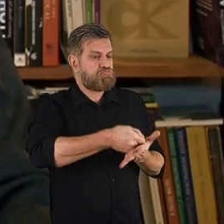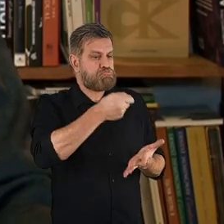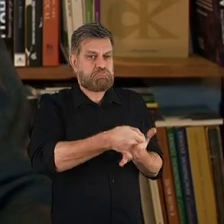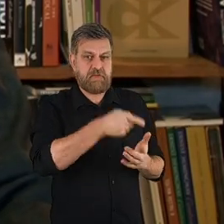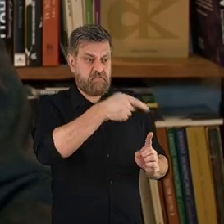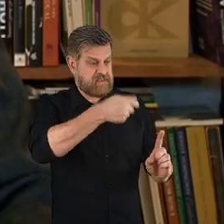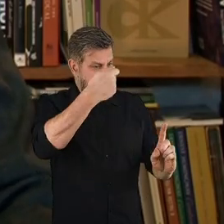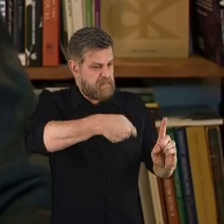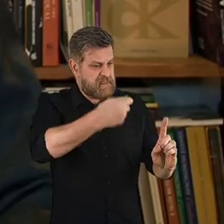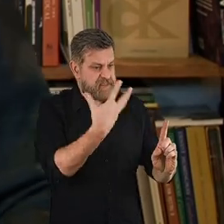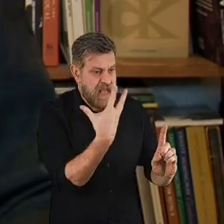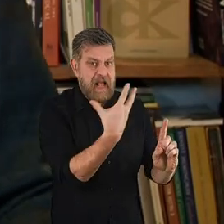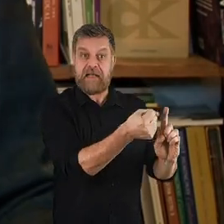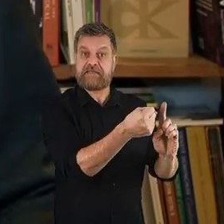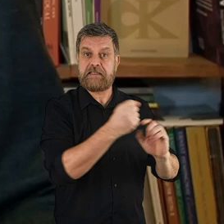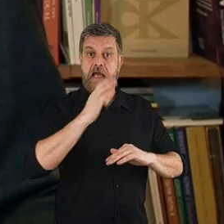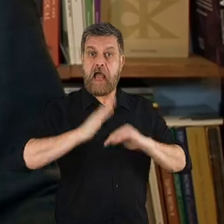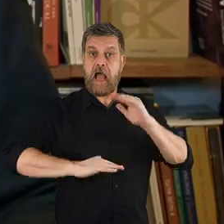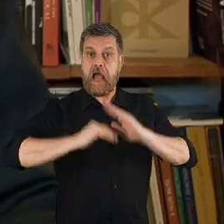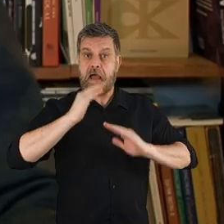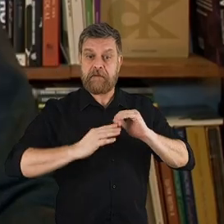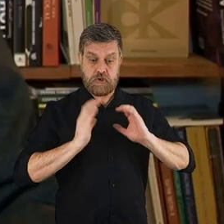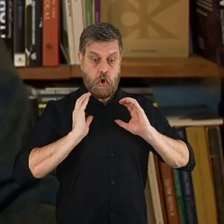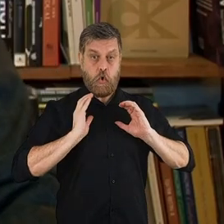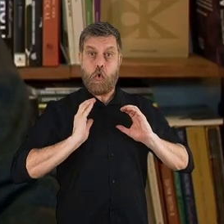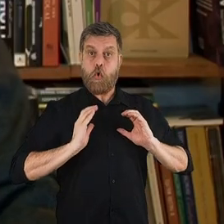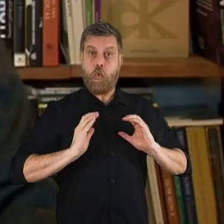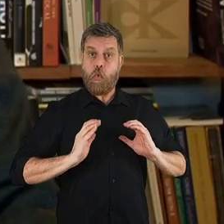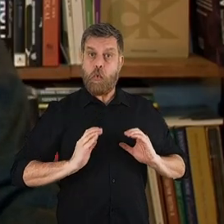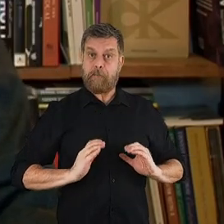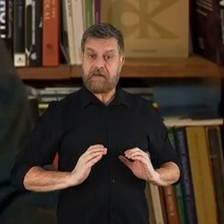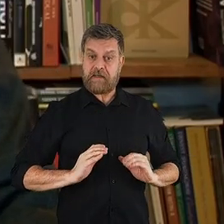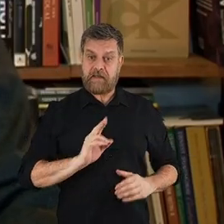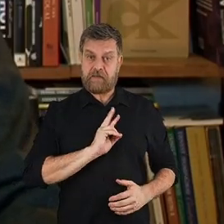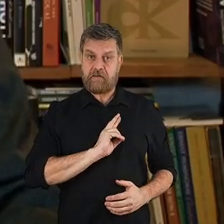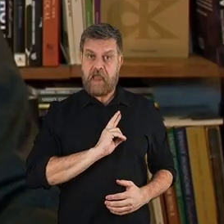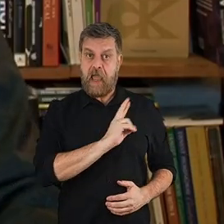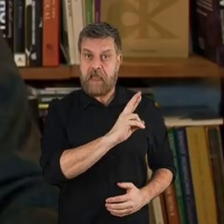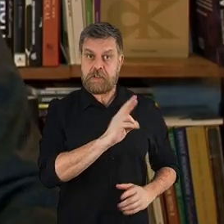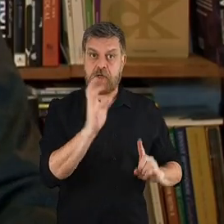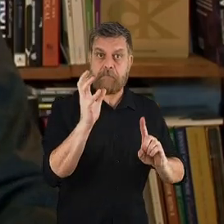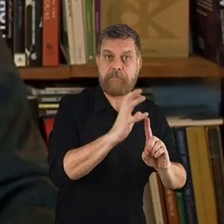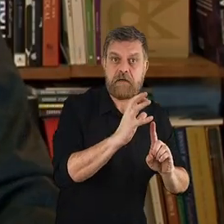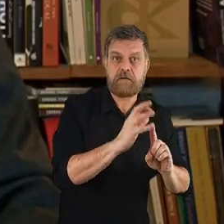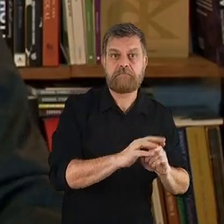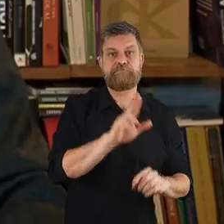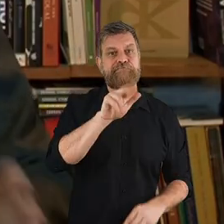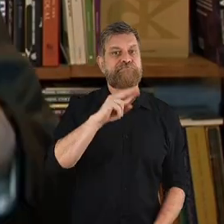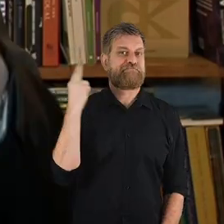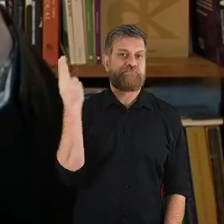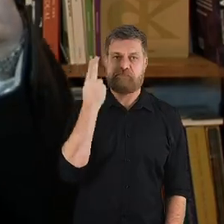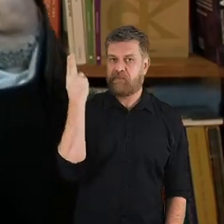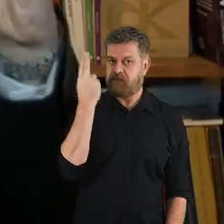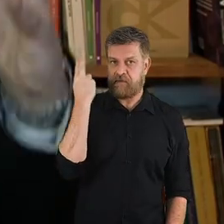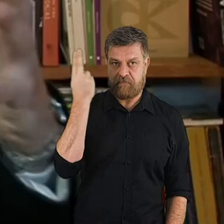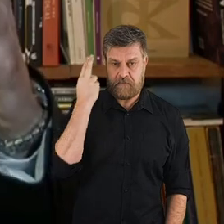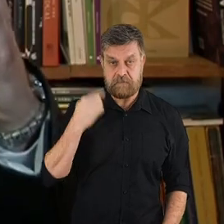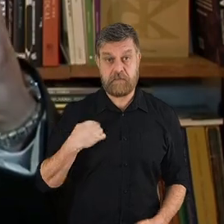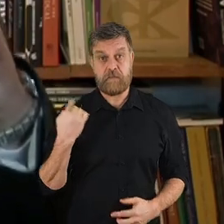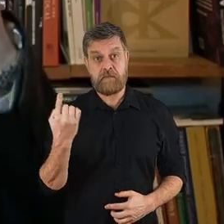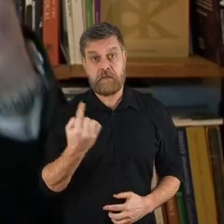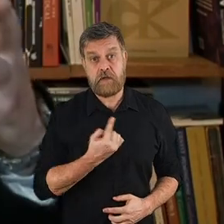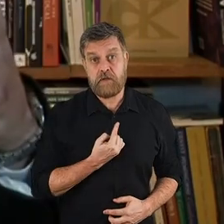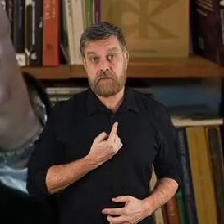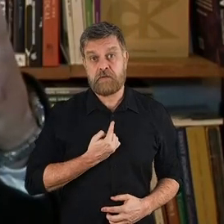religião, pelo meu Deus, e as práticas e os comportamentos que esta verdade traz. Isto jamais vai acontecer. O que nós